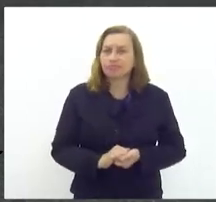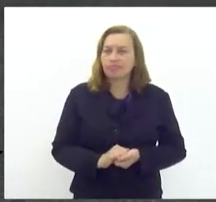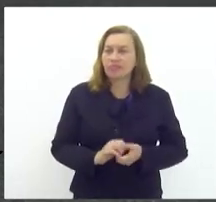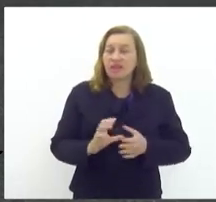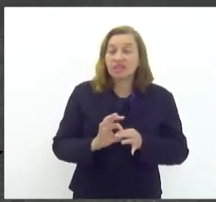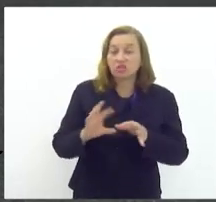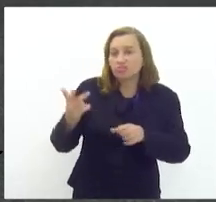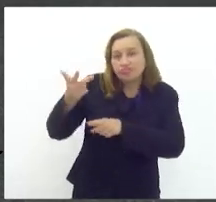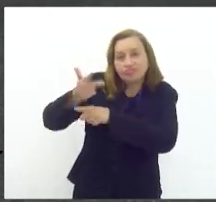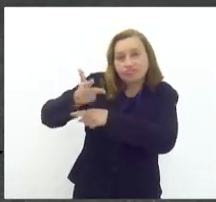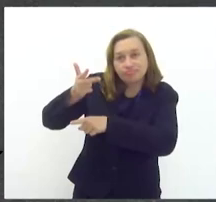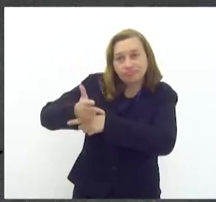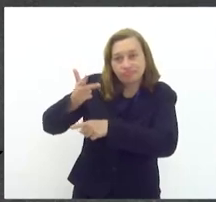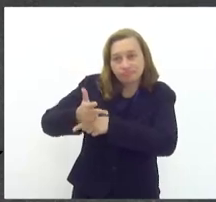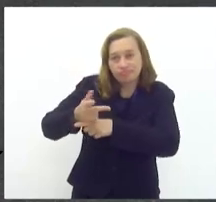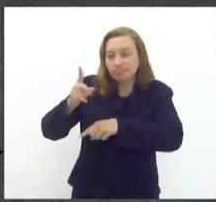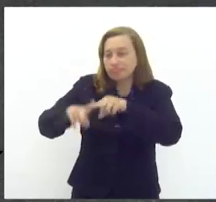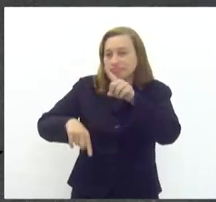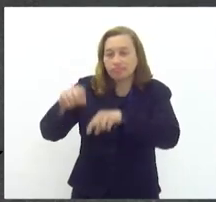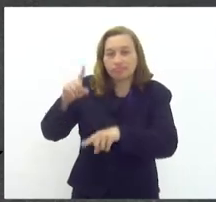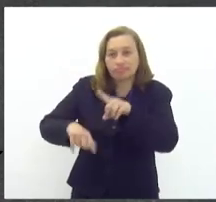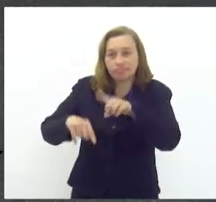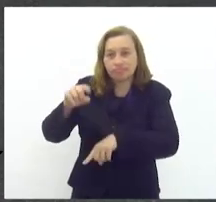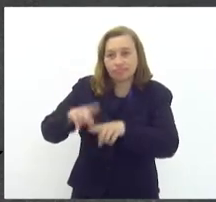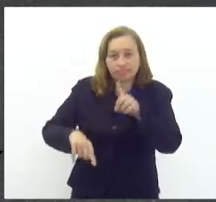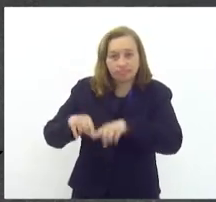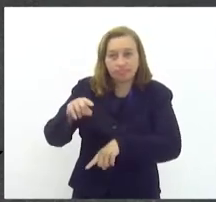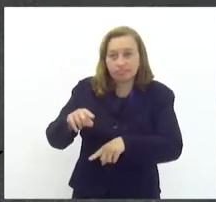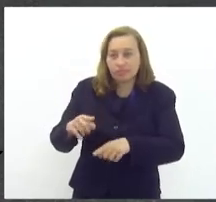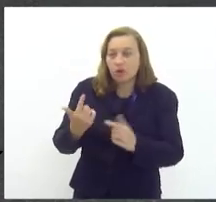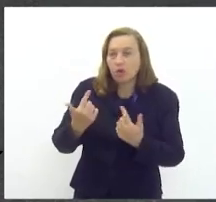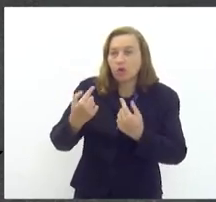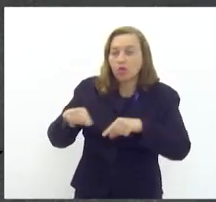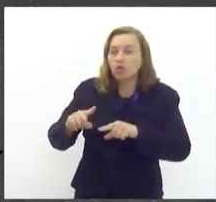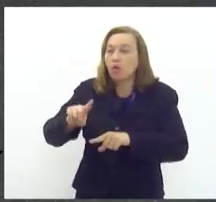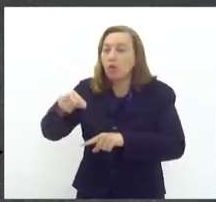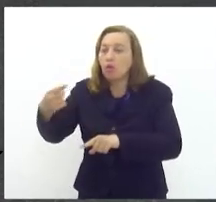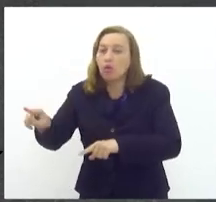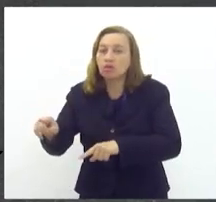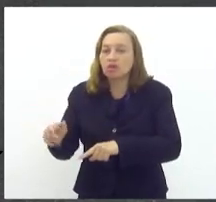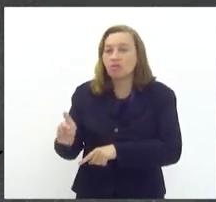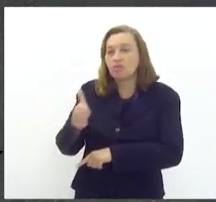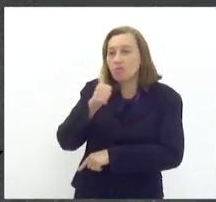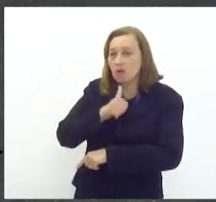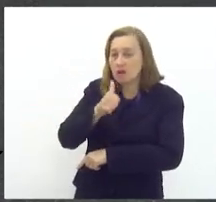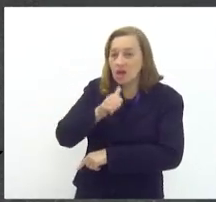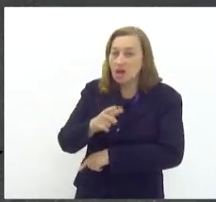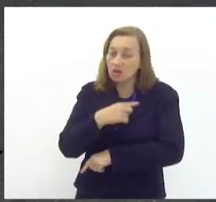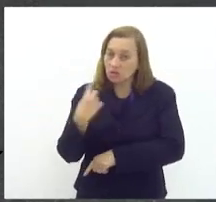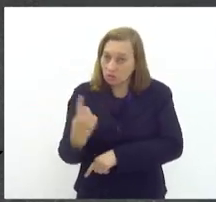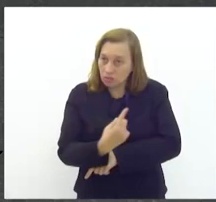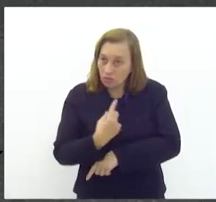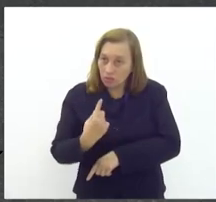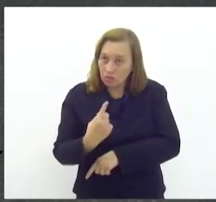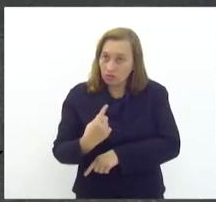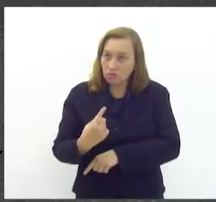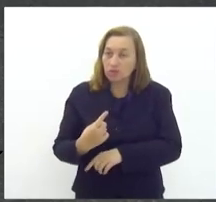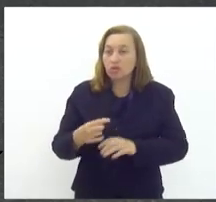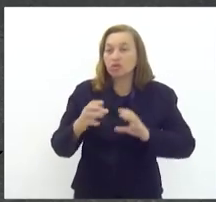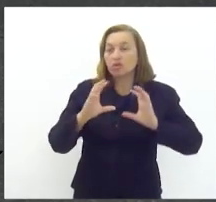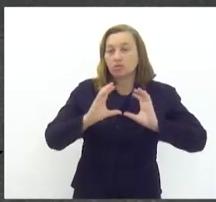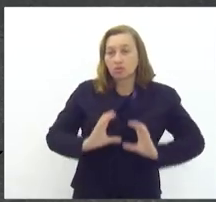filmar xingando e desacatando uma outra mulher nós que temos uma conduta de defender as mulheres